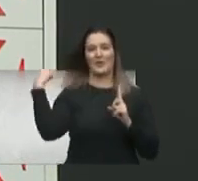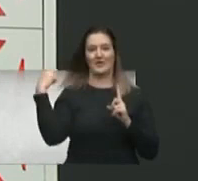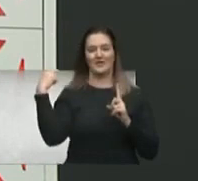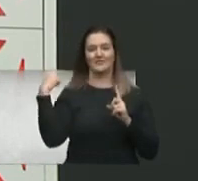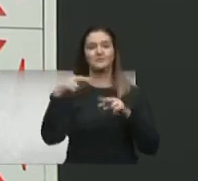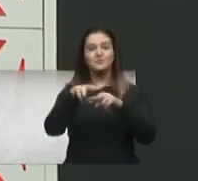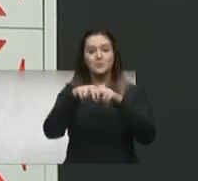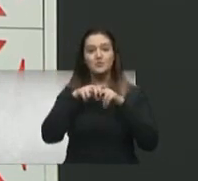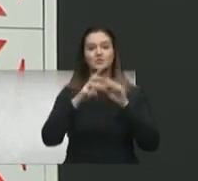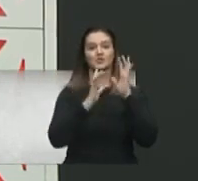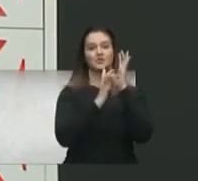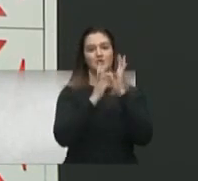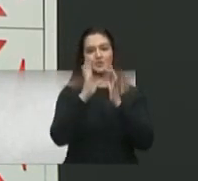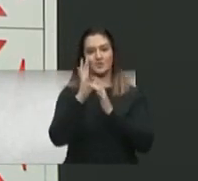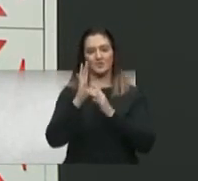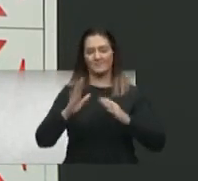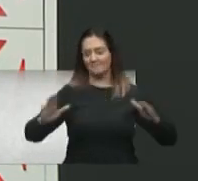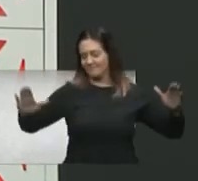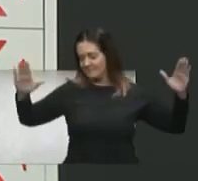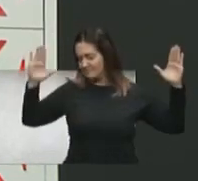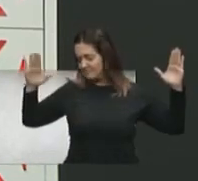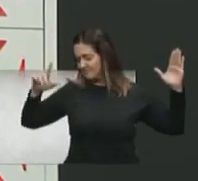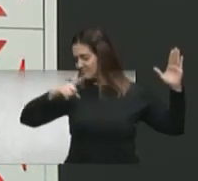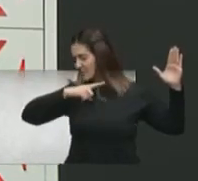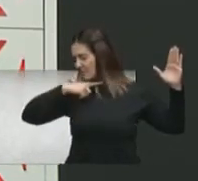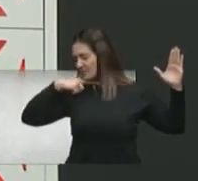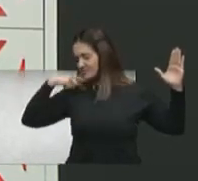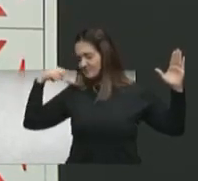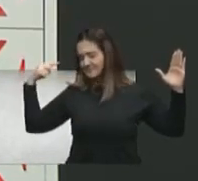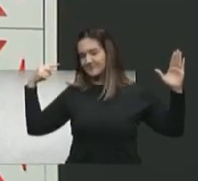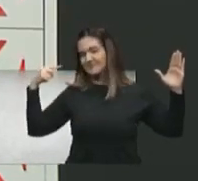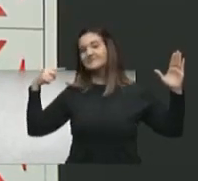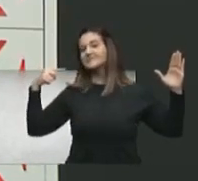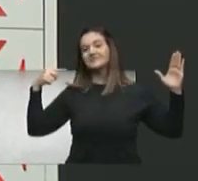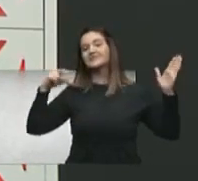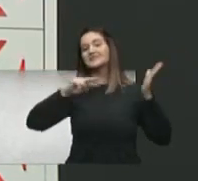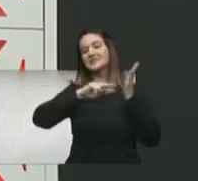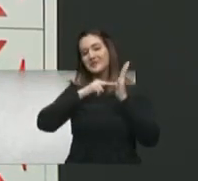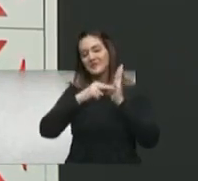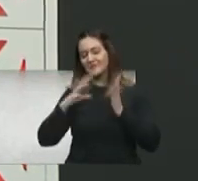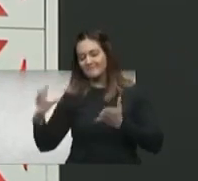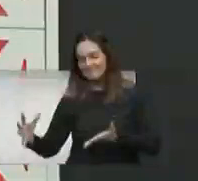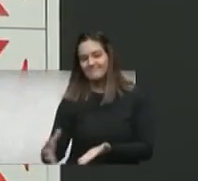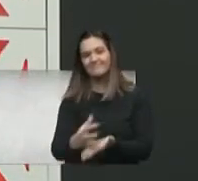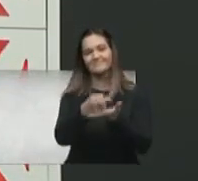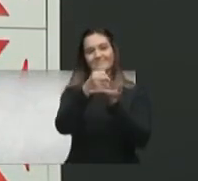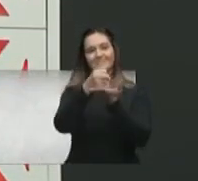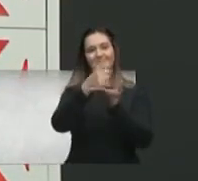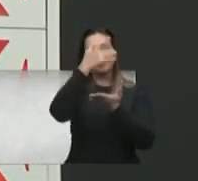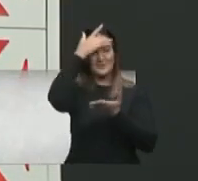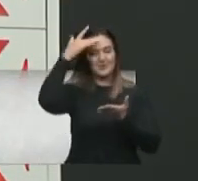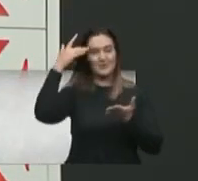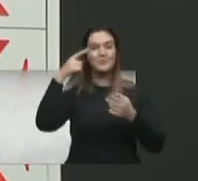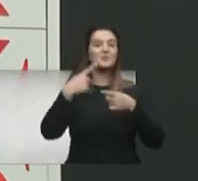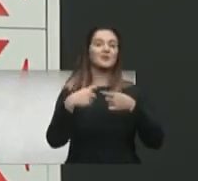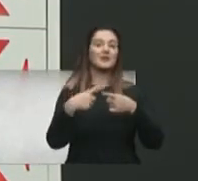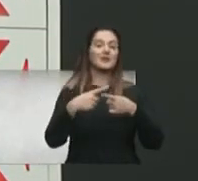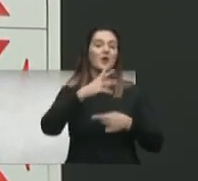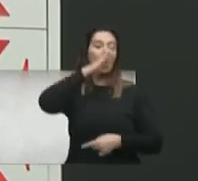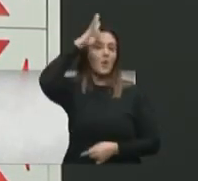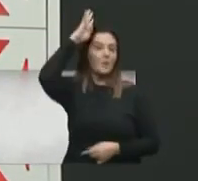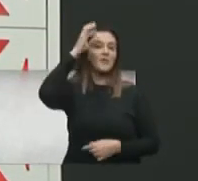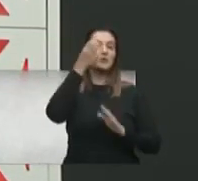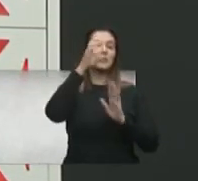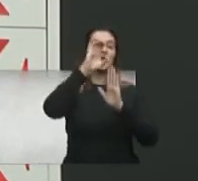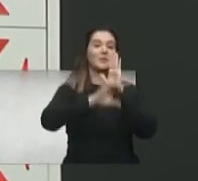Cristo morre numa cruz para resgatar a humanidade. Porque de acordo com Romanos 6:23, diz